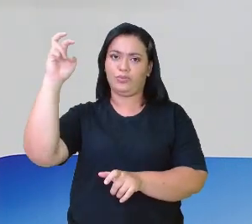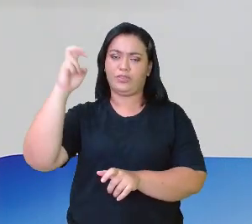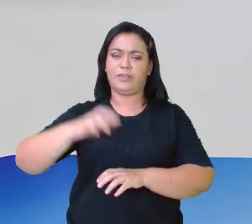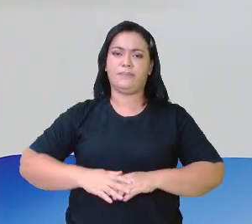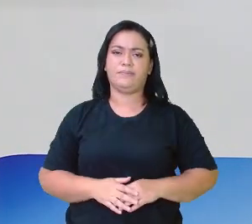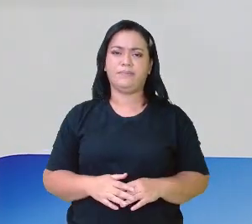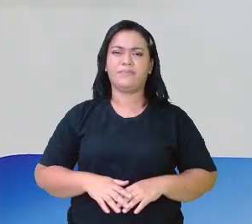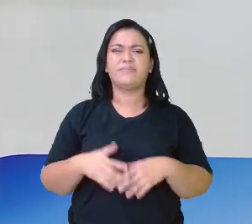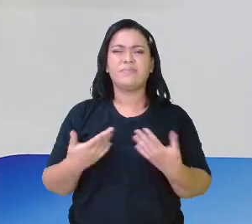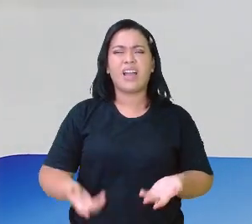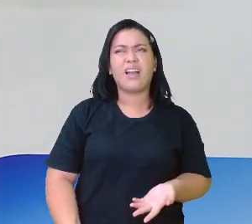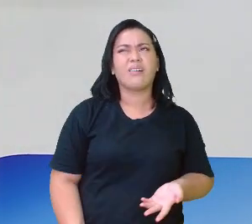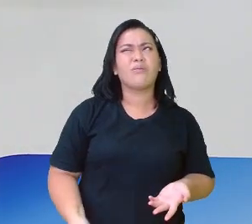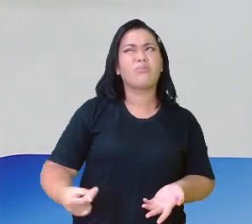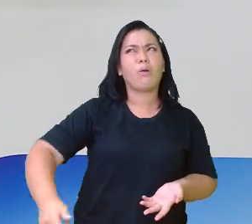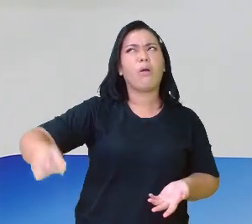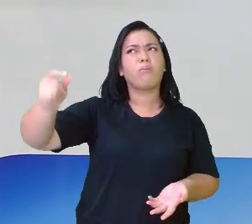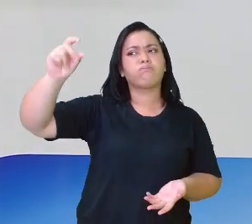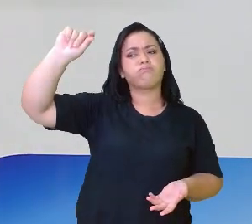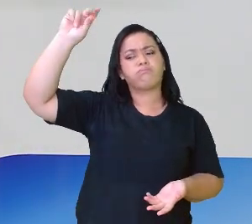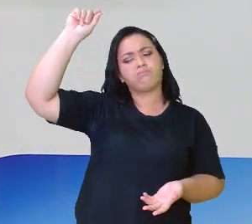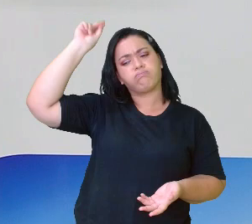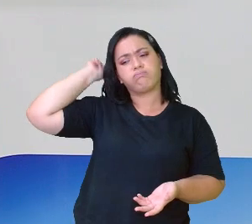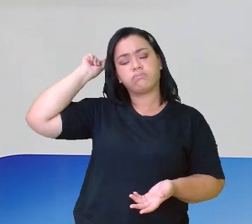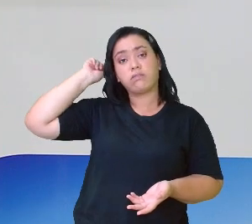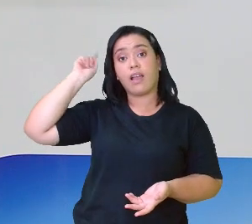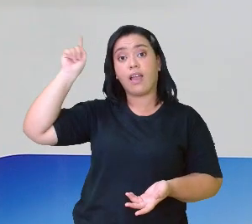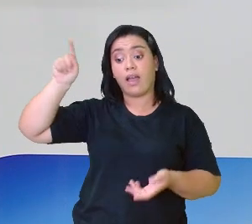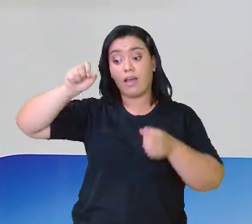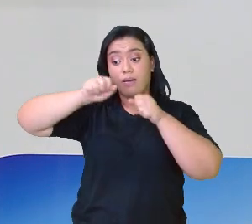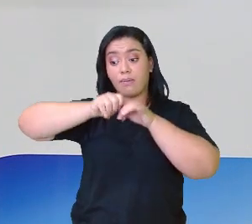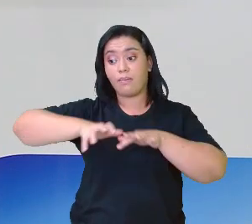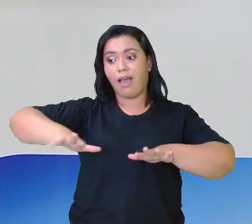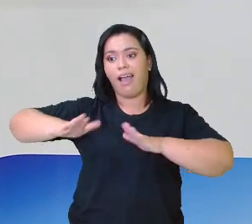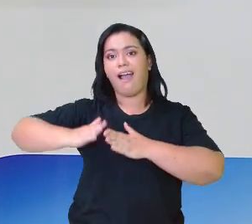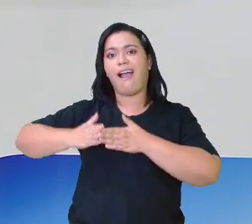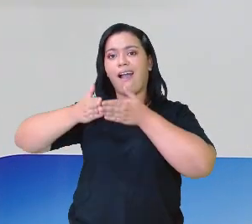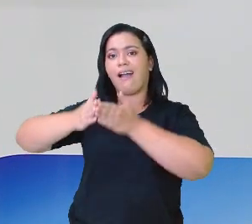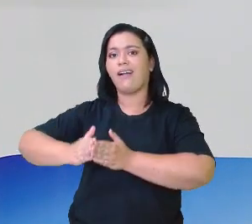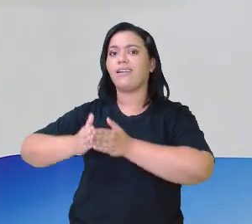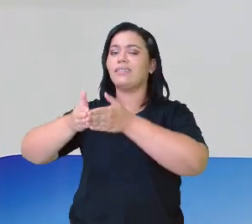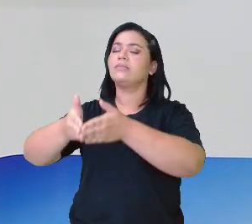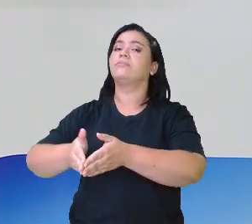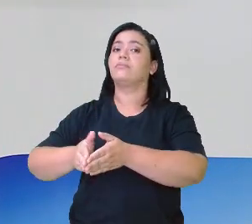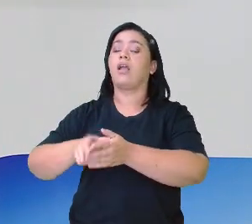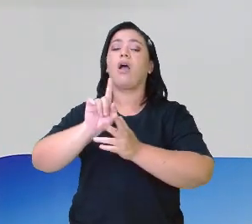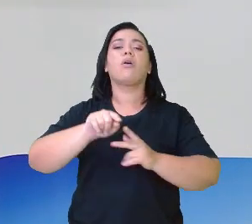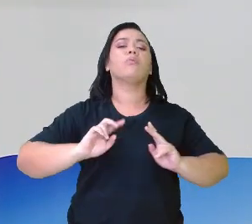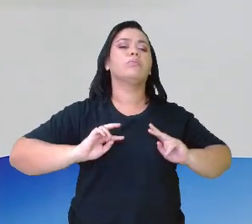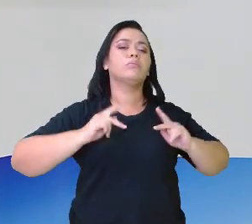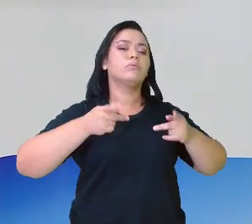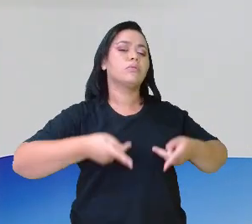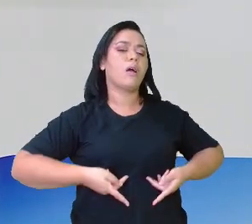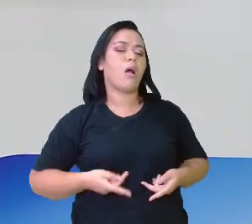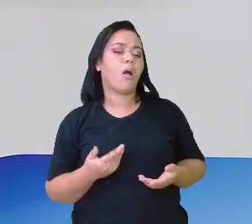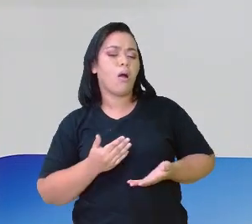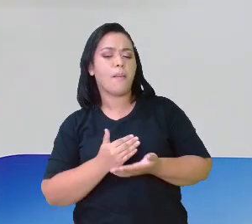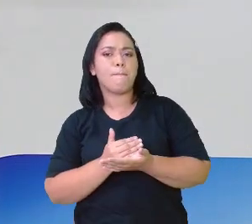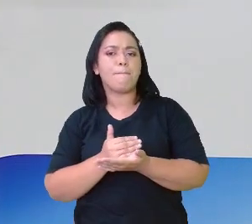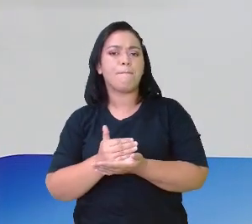Isso começou lá atrás, processo de expansão marítima. O ser humano começa